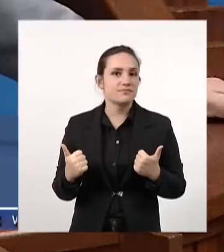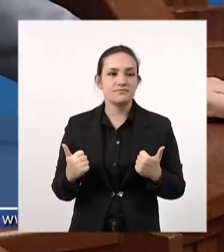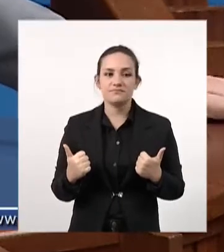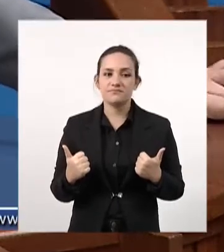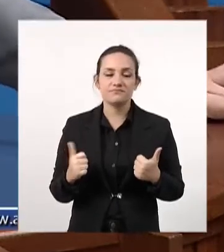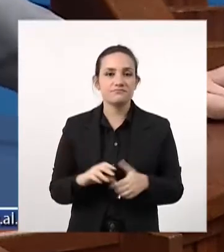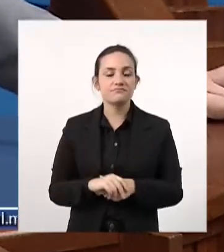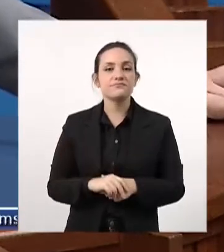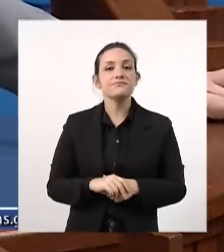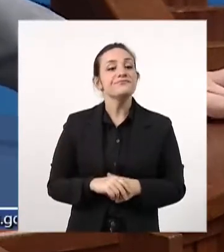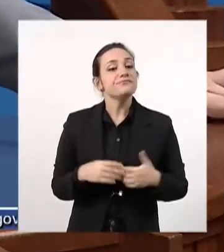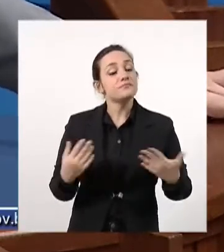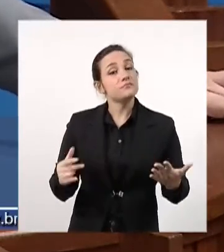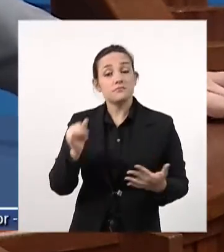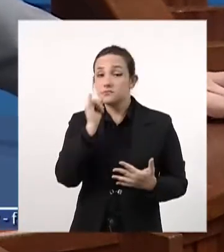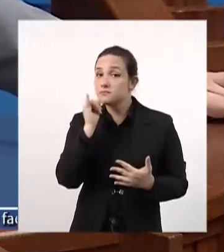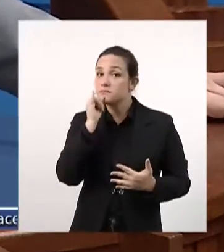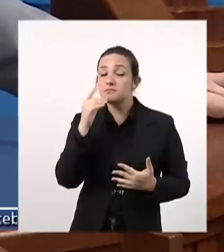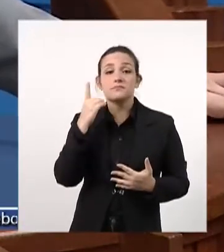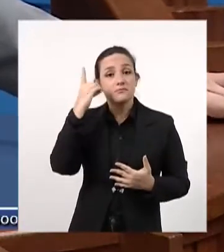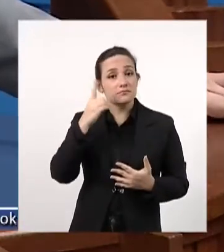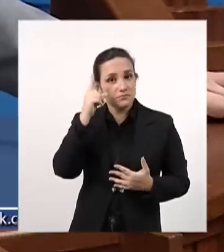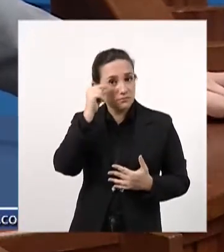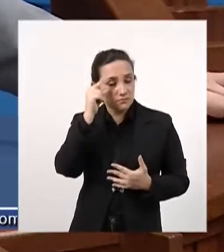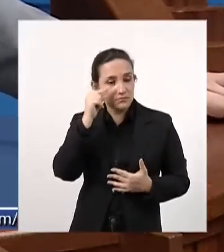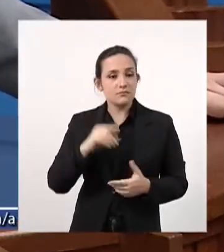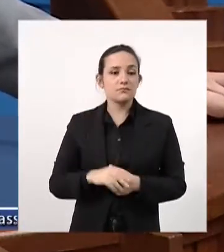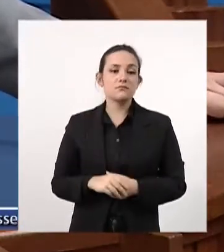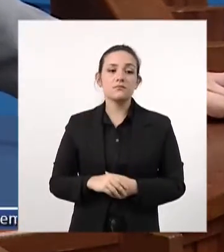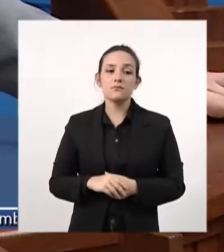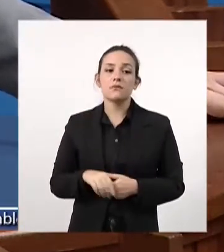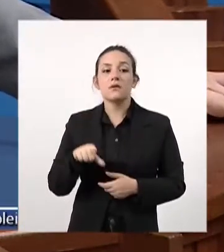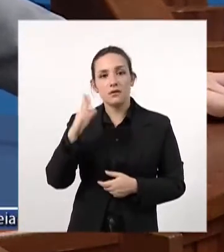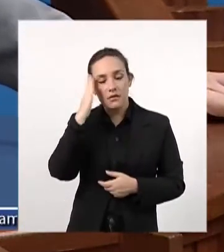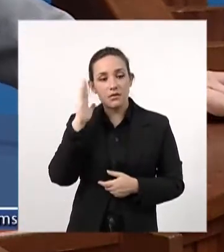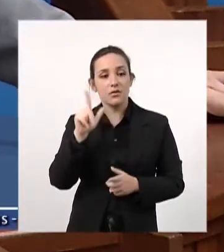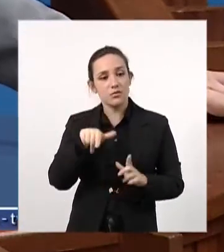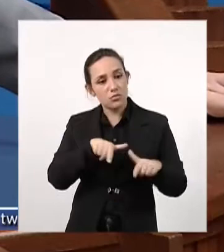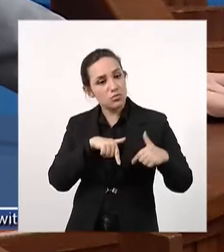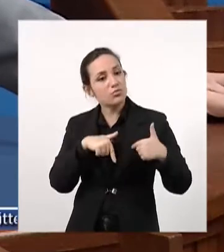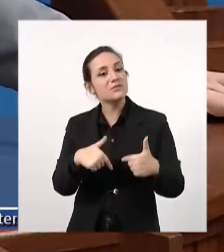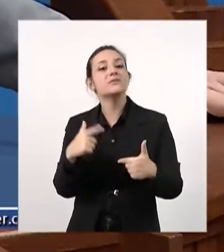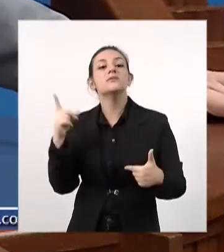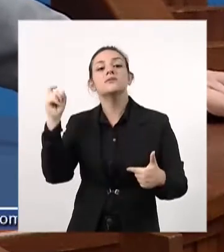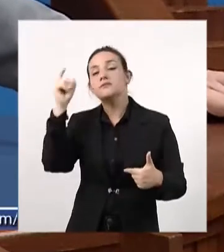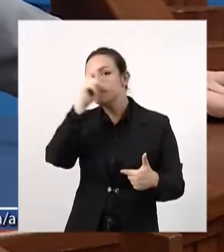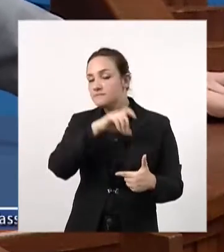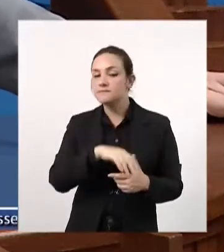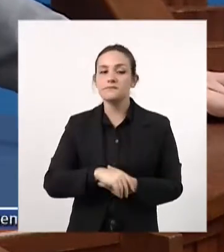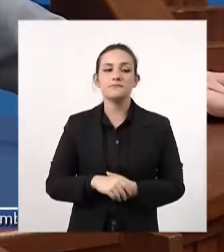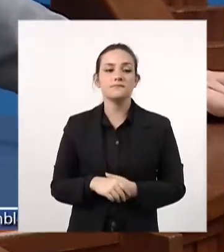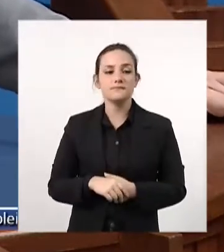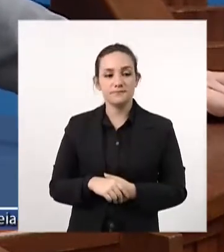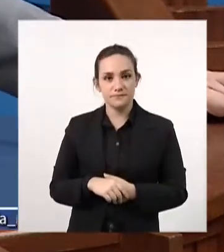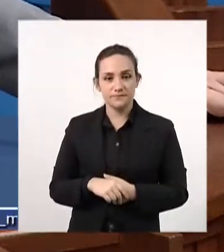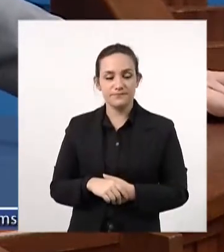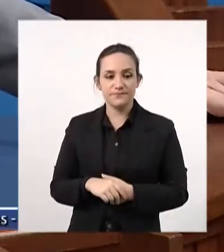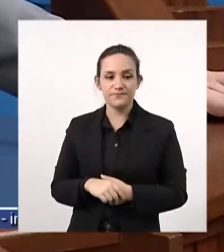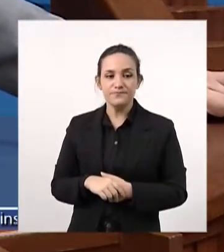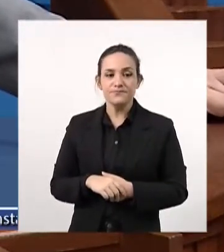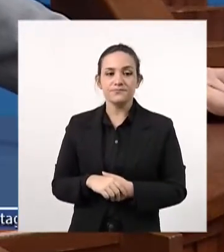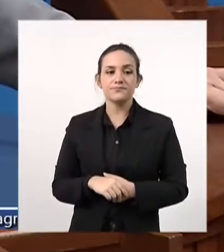meu caro deputado Gerson Claro, é árida. É você jogar semente em terreno